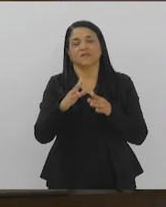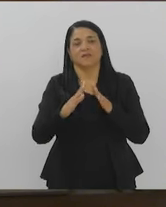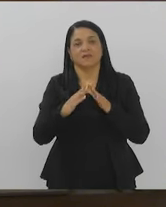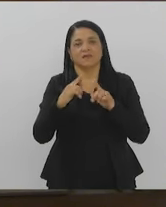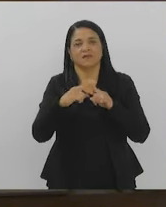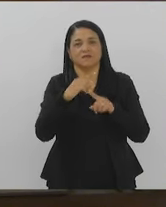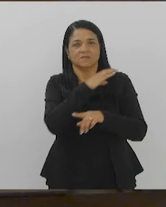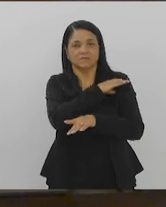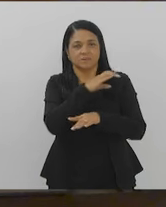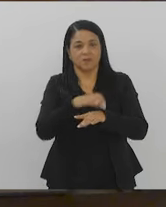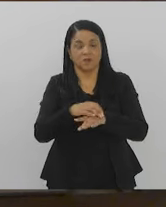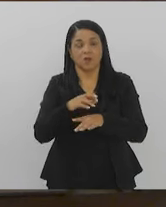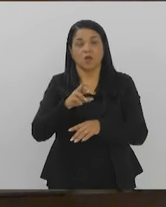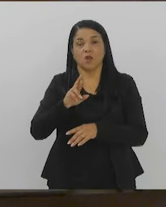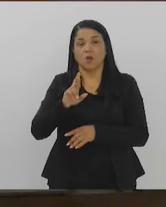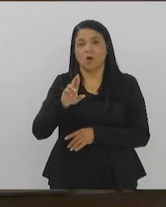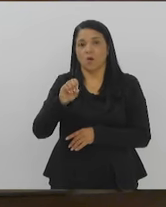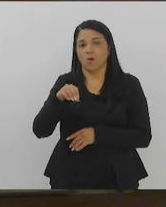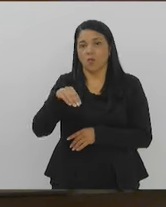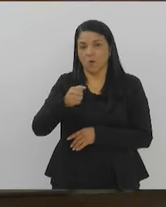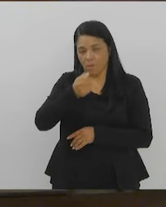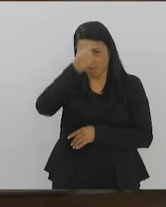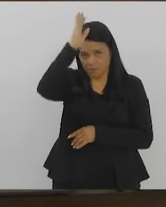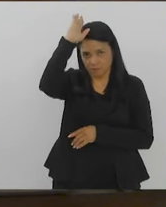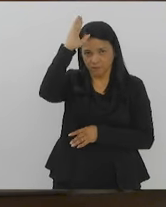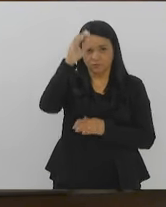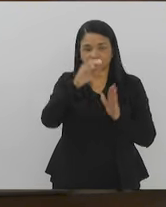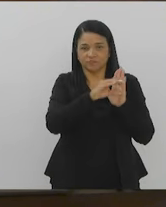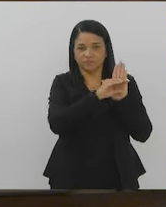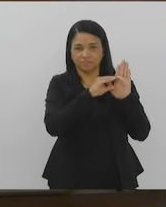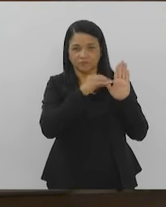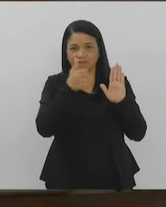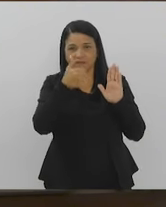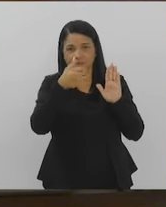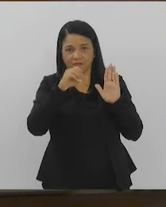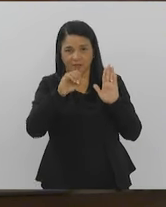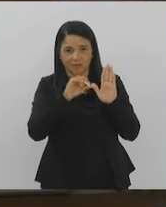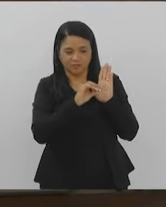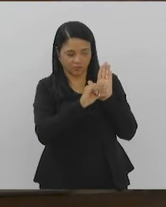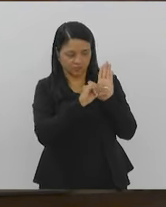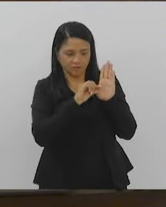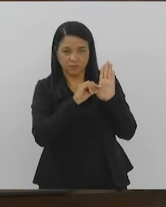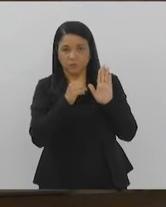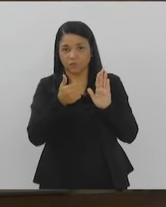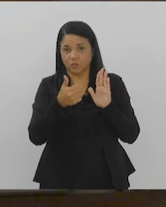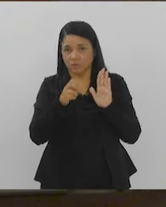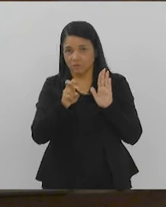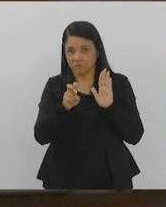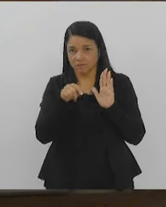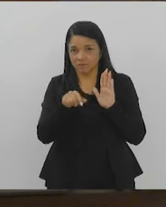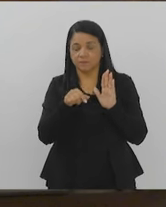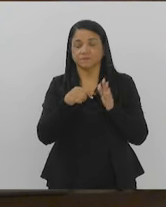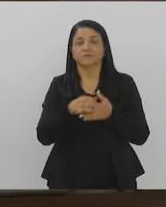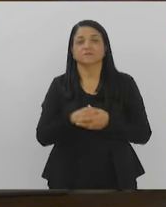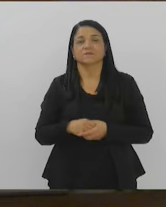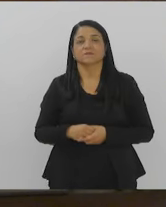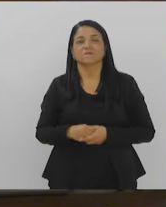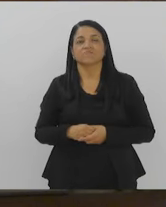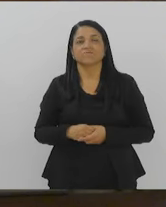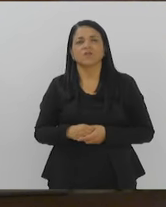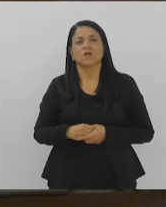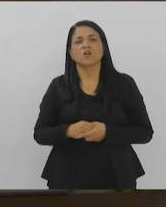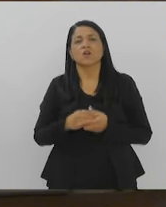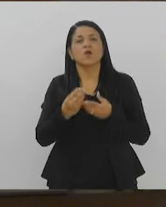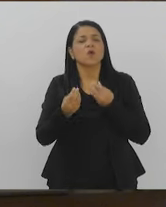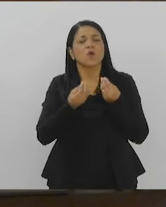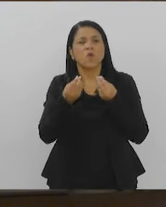15, eu já me encerro dizendo, lendo essa passagem, que diz: e como